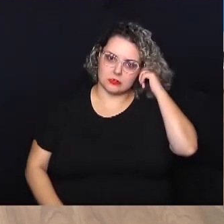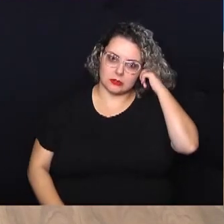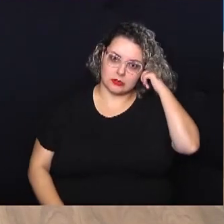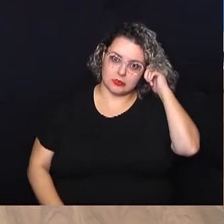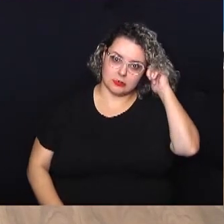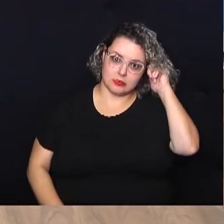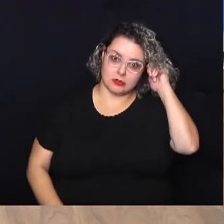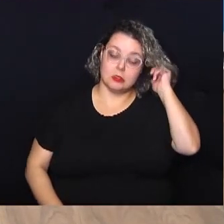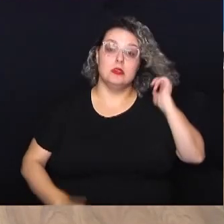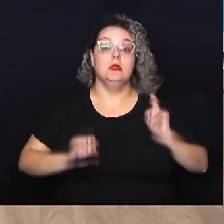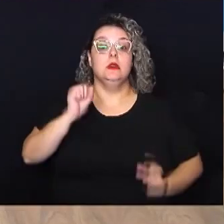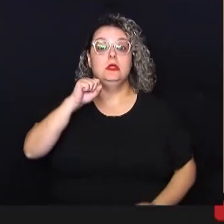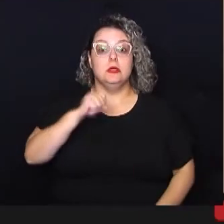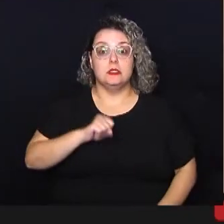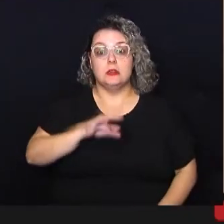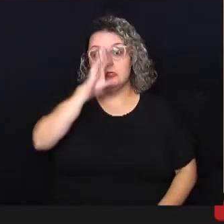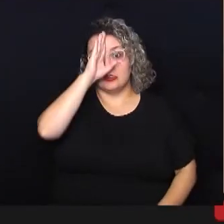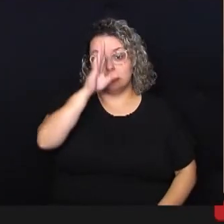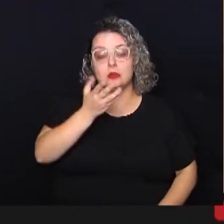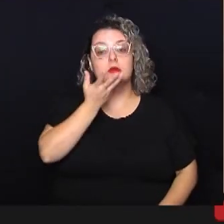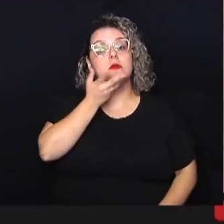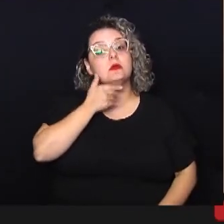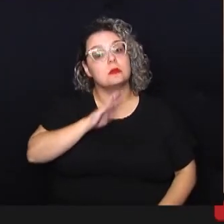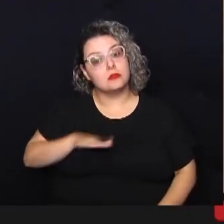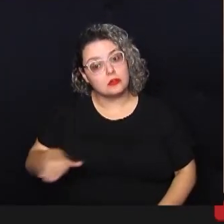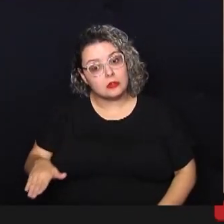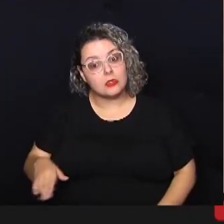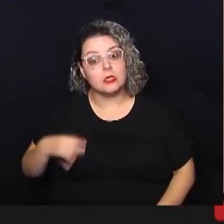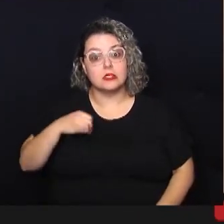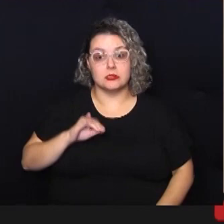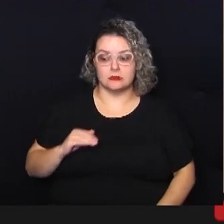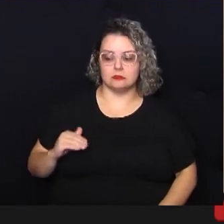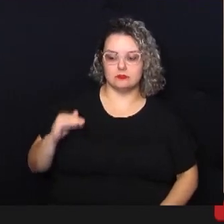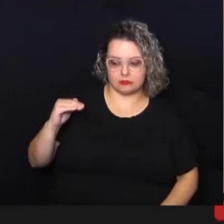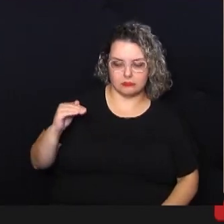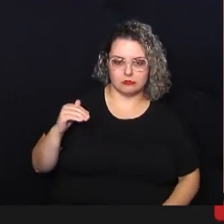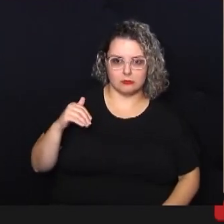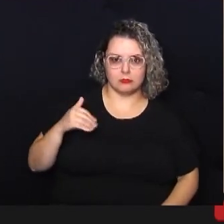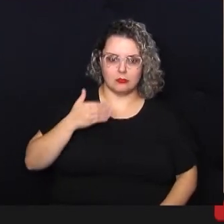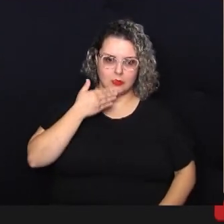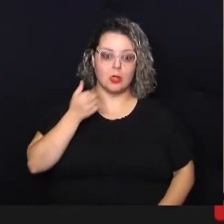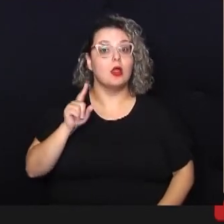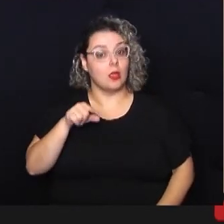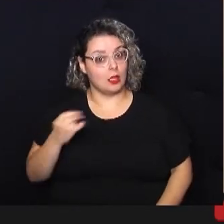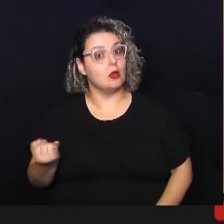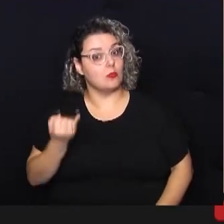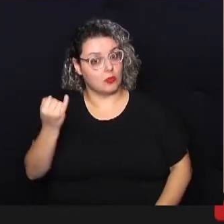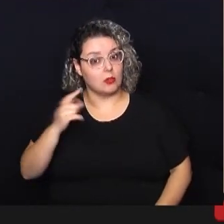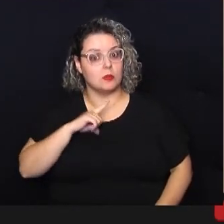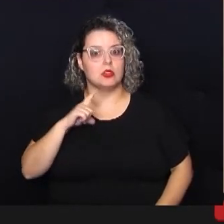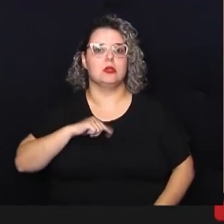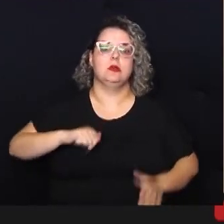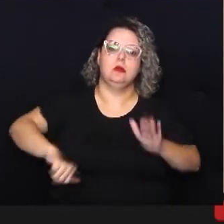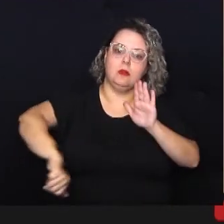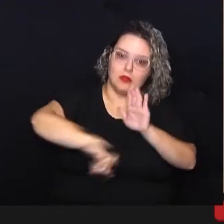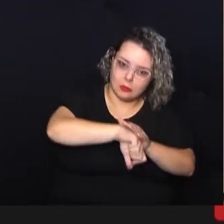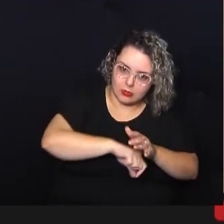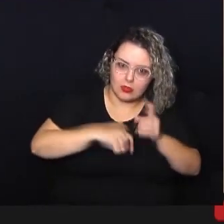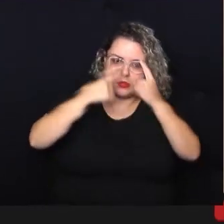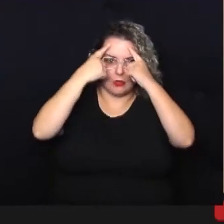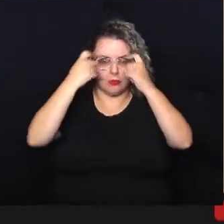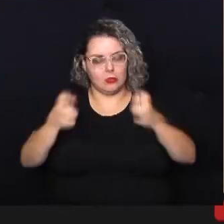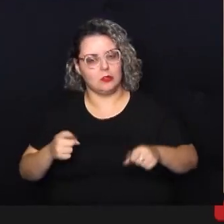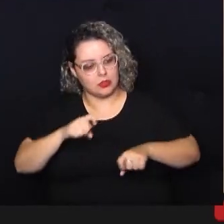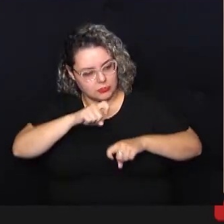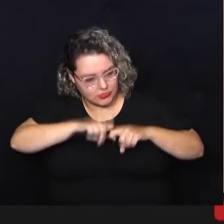Sim, principalmente com criança pequena, tá? Se eles forem mais velhos, é importante que eles saibam que existe um crime que se chama violência sexual,